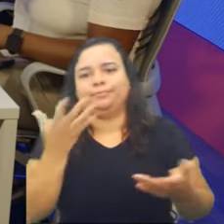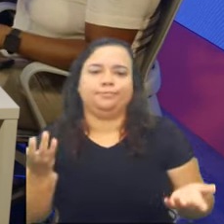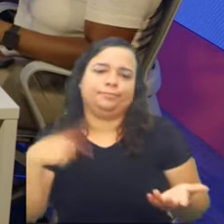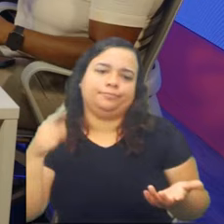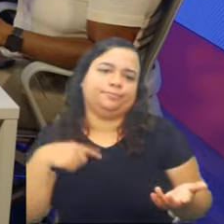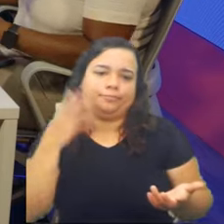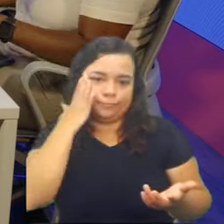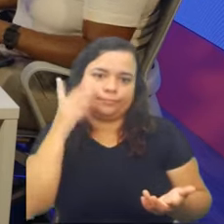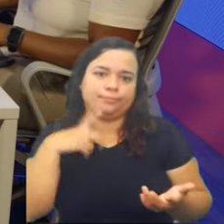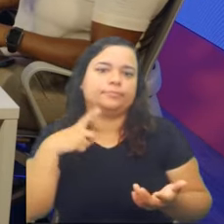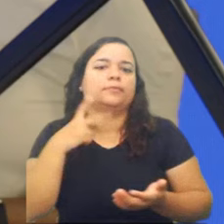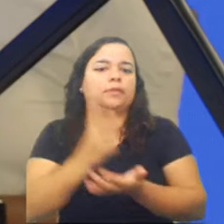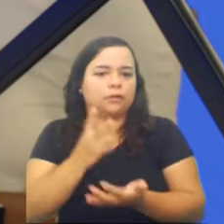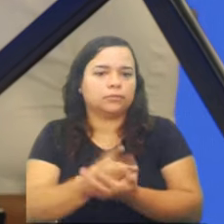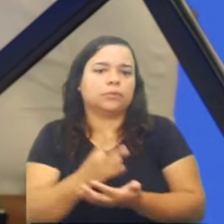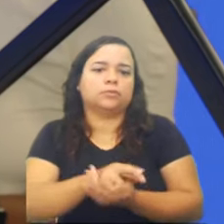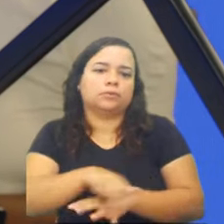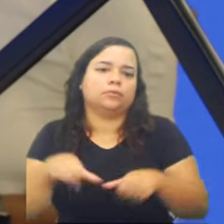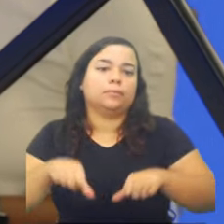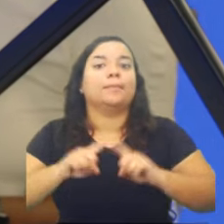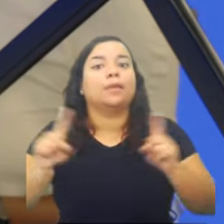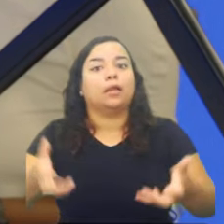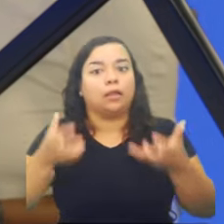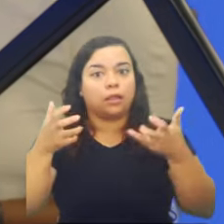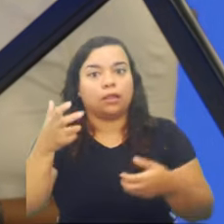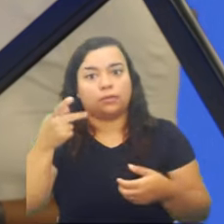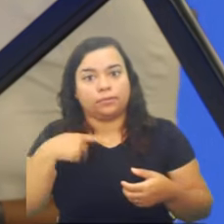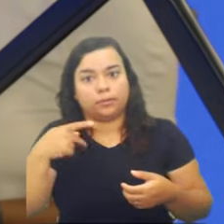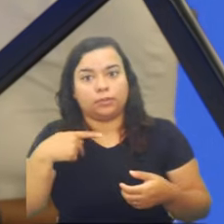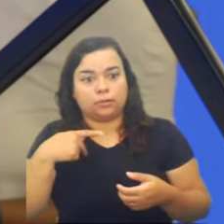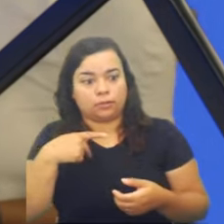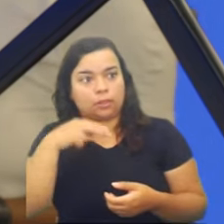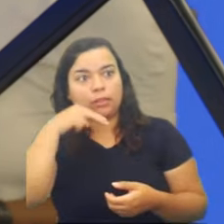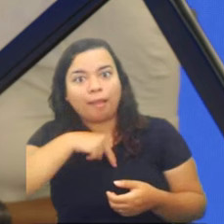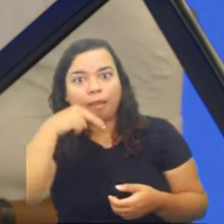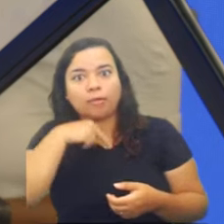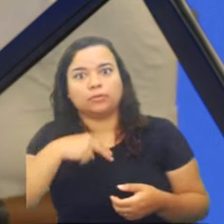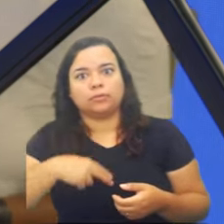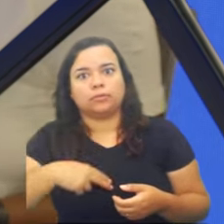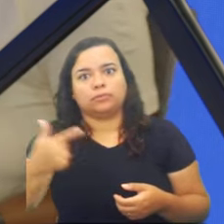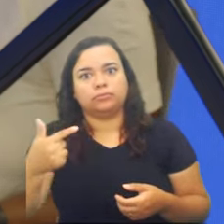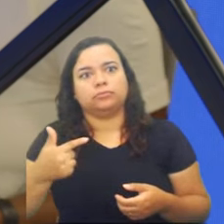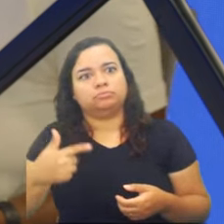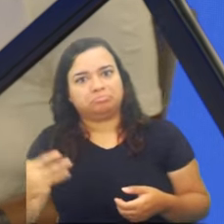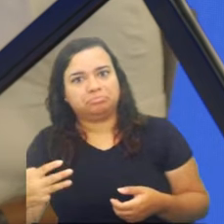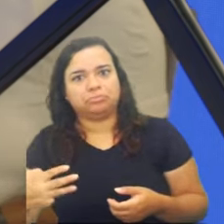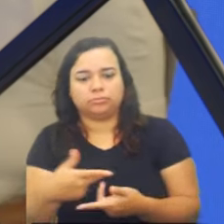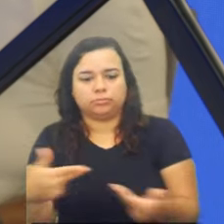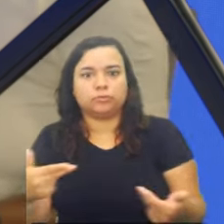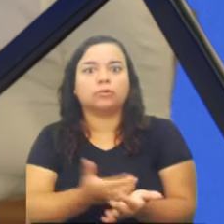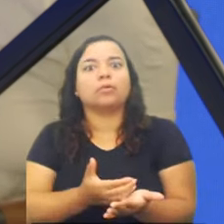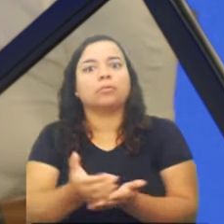aí toda hora vendo um absurdo eu não sei se eu vou ver Mas eu queria que minhas bisnetas tastar netas ou netas comecem a ter um pouquinho mais de